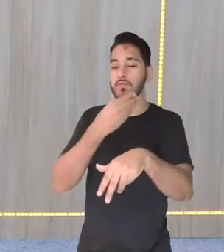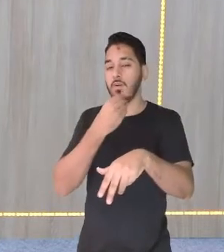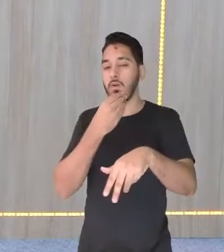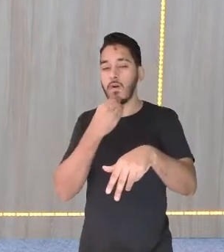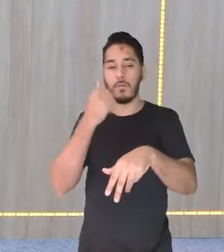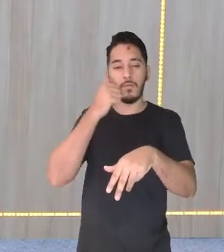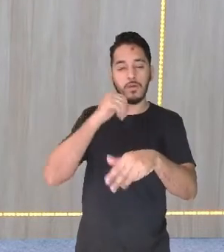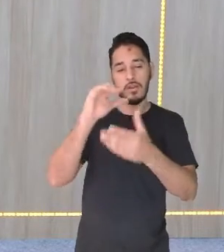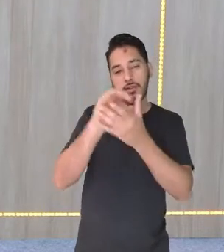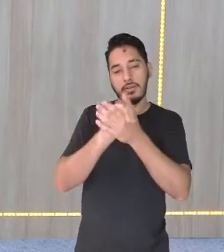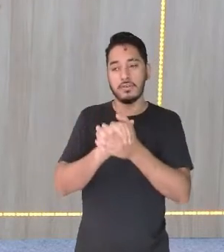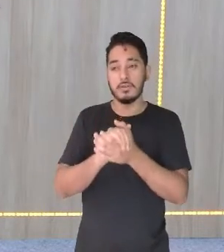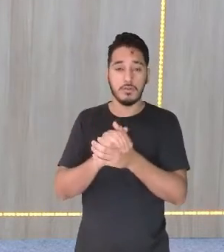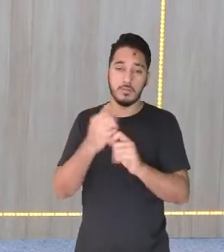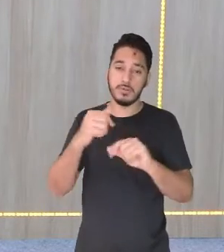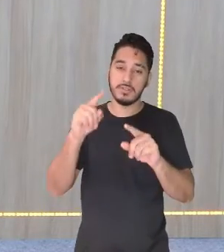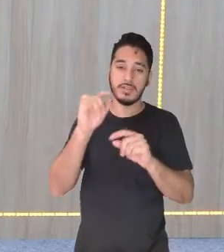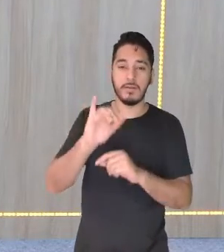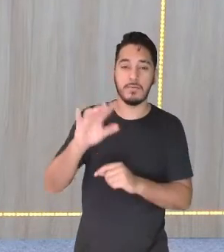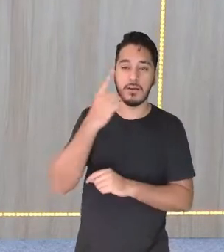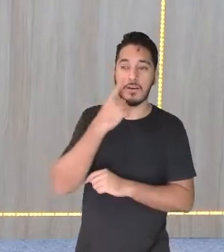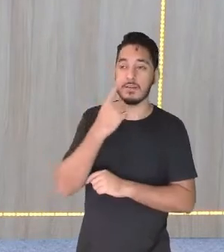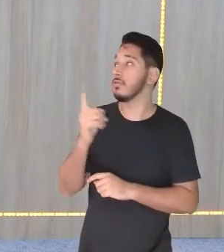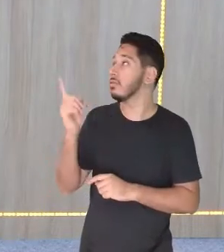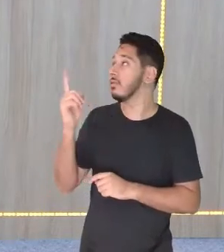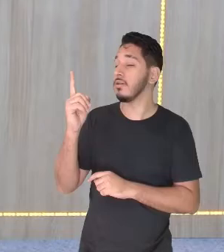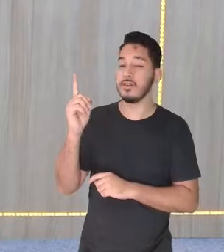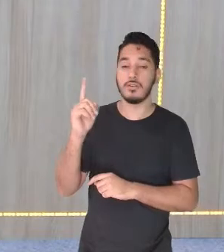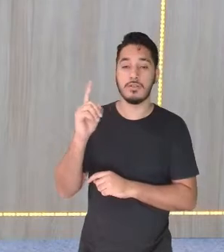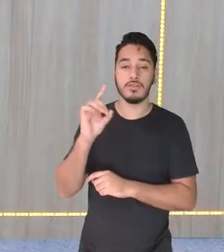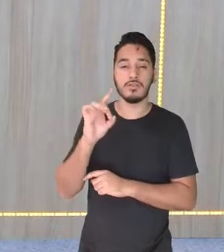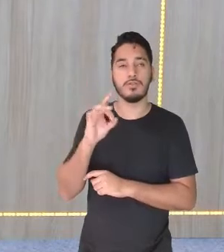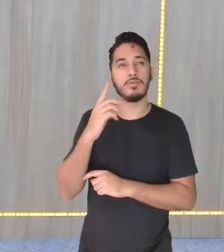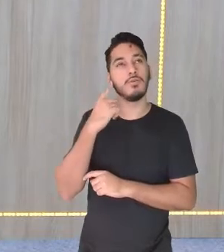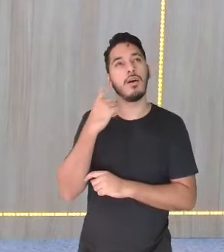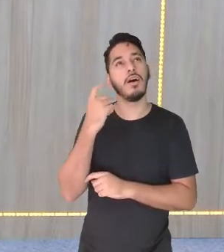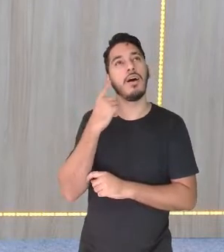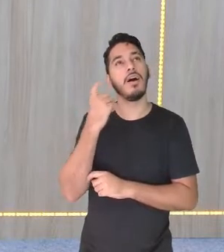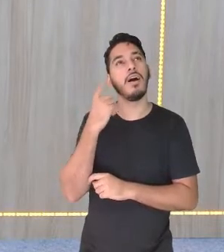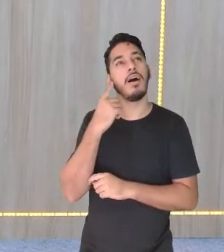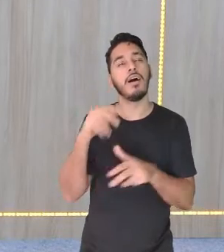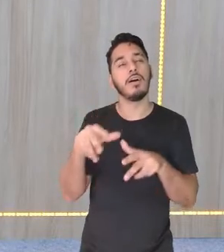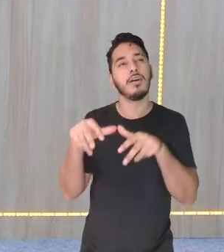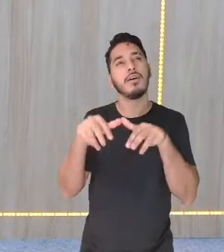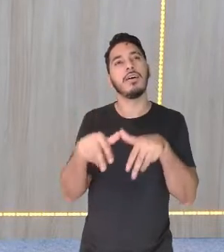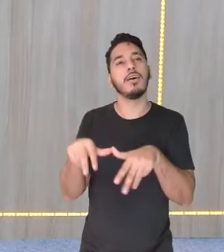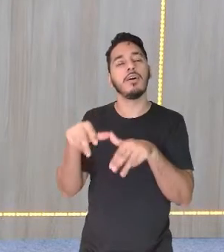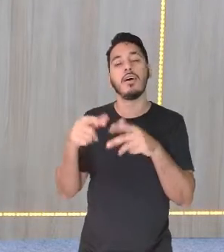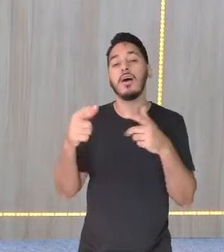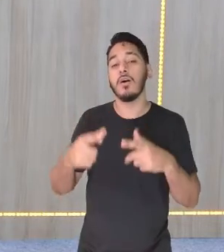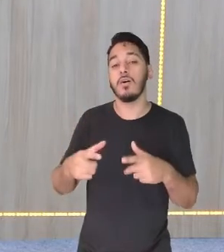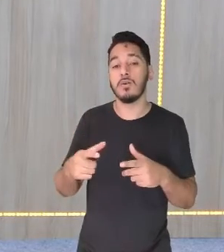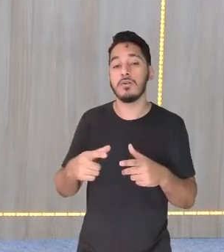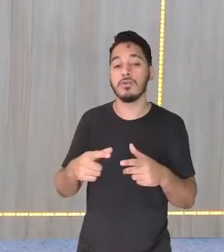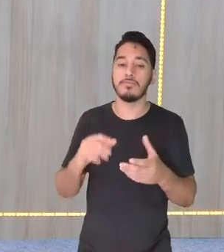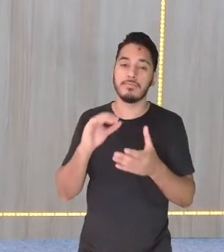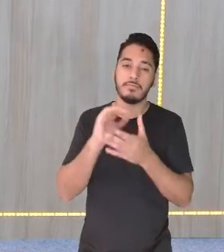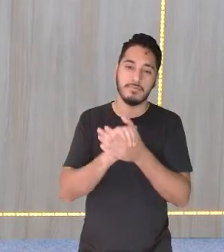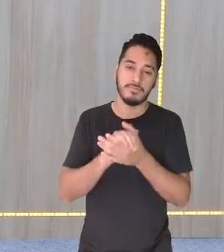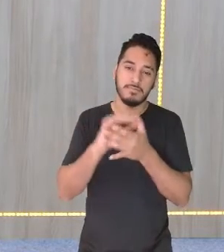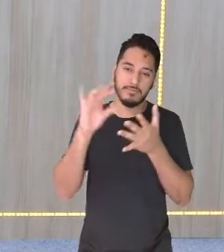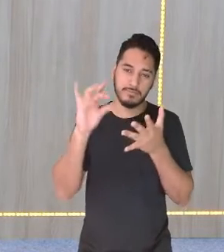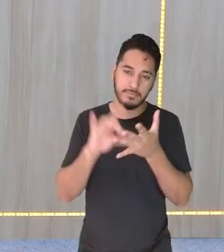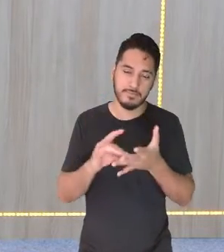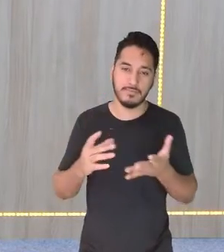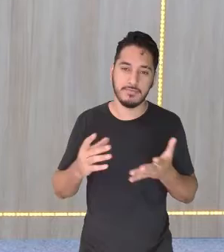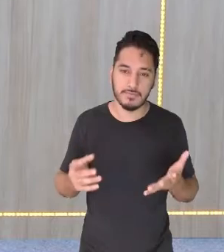ou seja, não precisa nem de uma imagem, né? Através da audição, pela canção, você já vai saber que vai estar onde? Em um